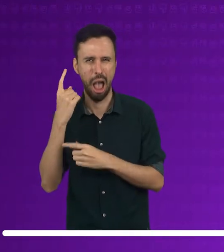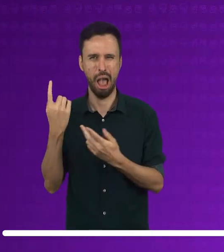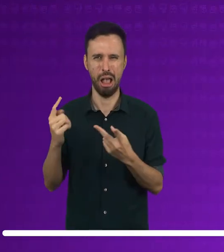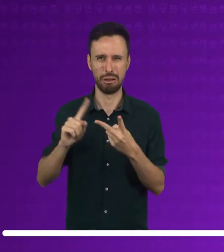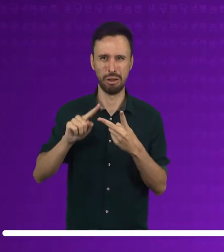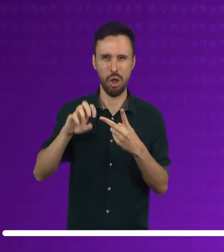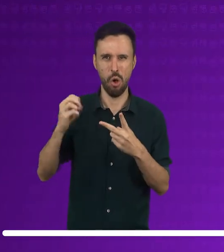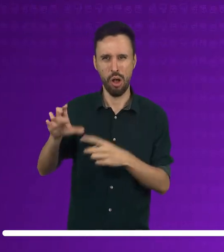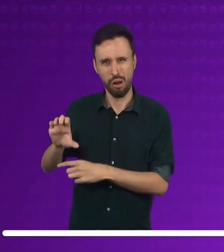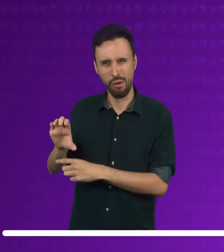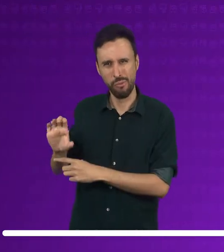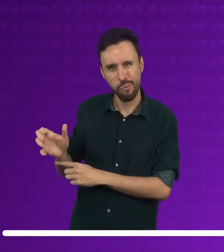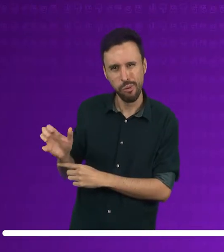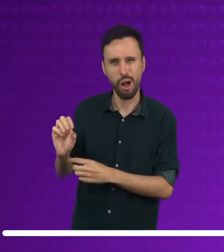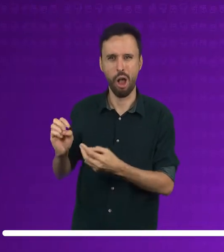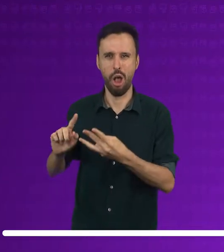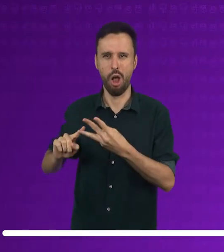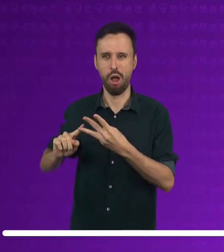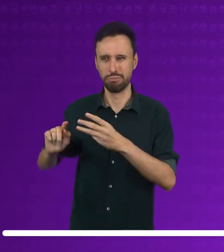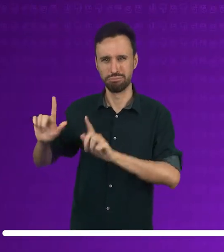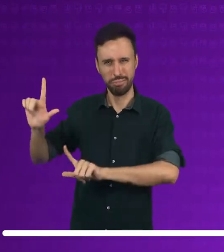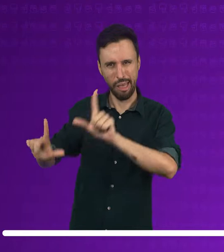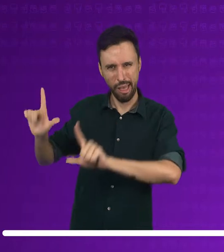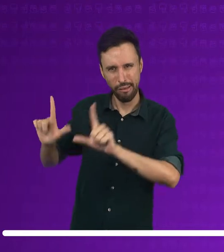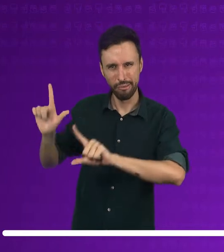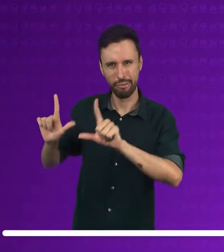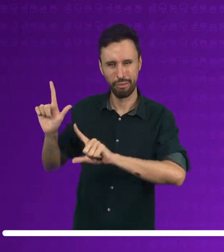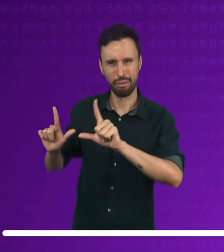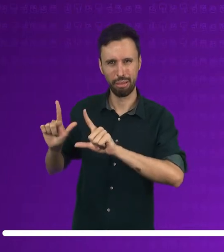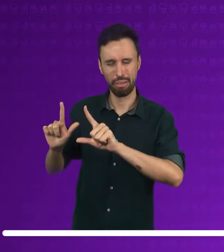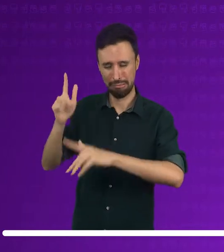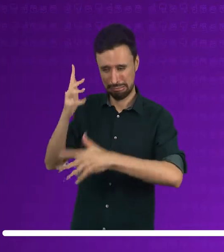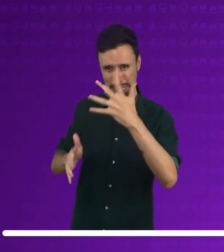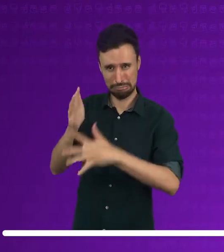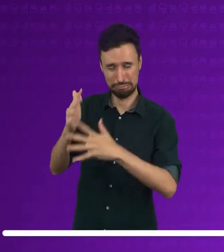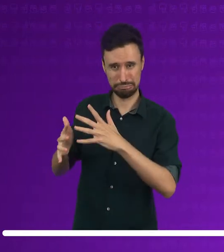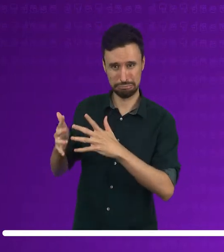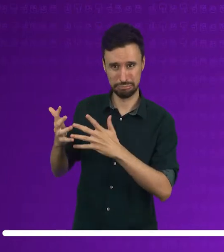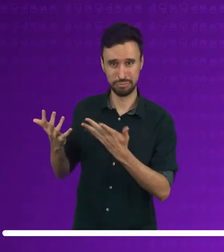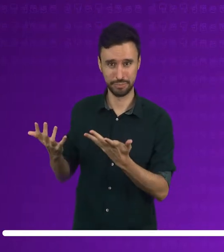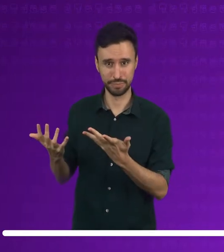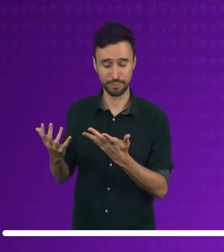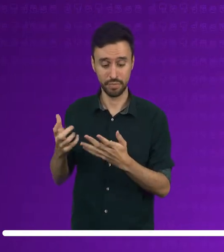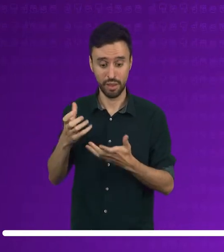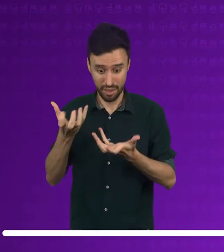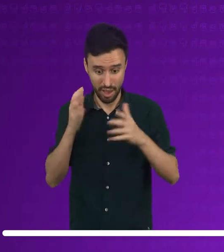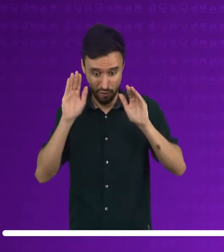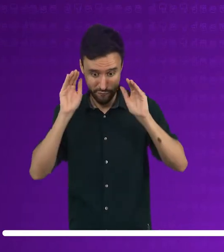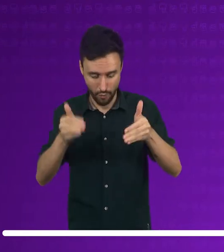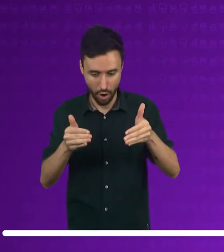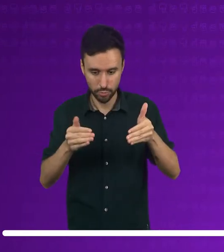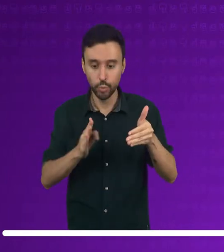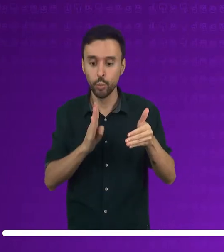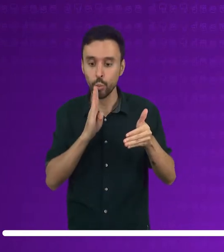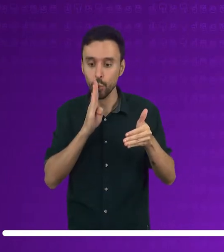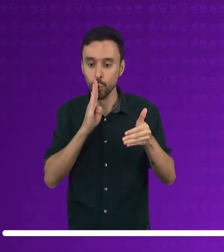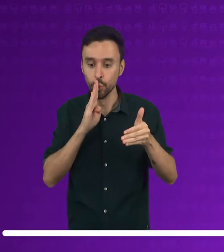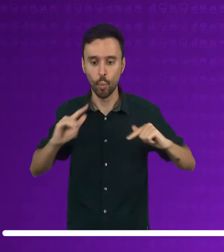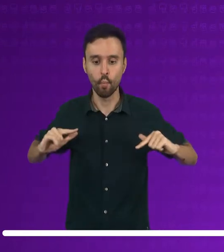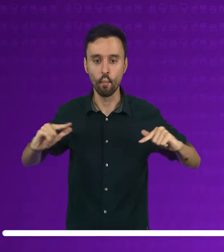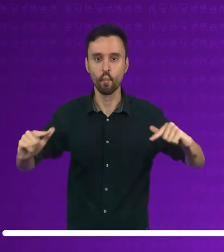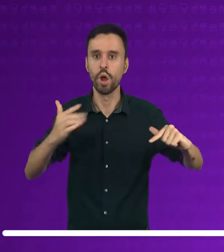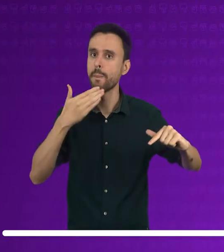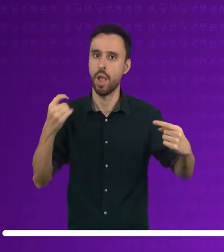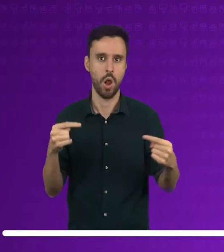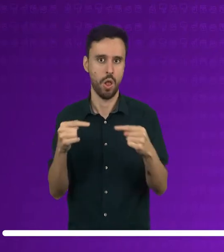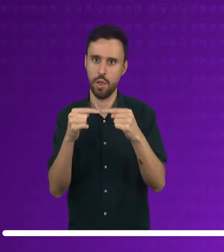barulho alto ou ainda com som de rádio e televisão. Quando estamos estudando e buscamos foco e concentração, o silêncio